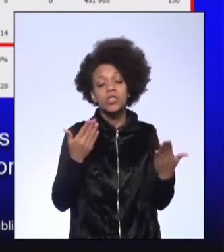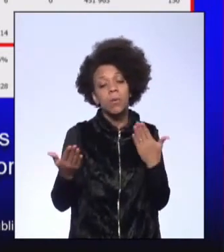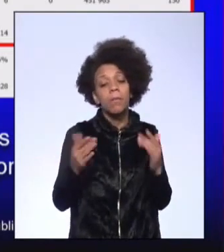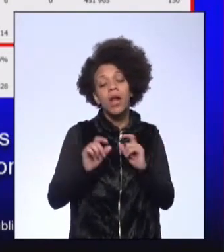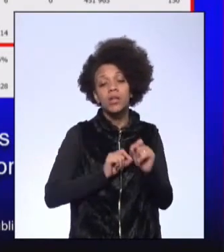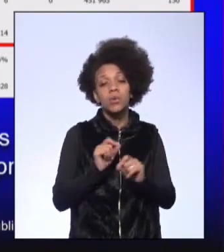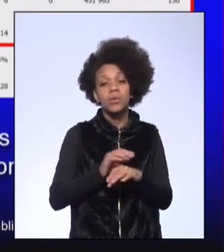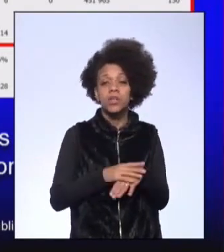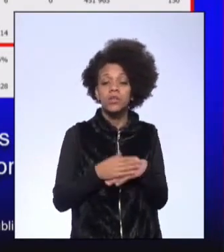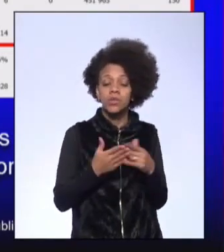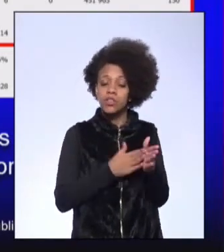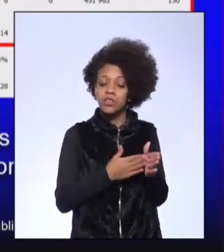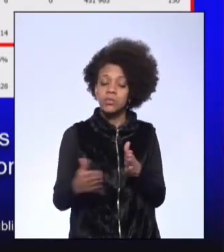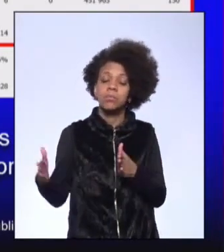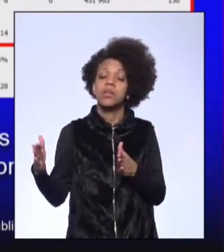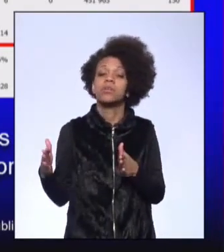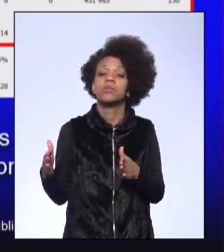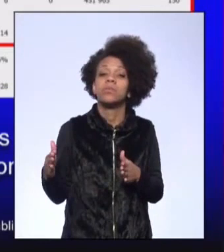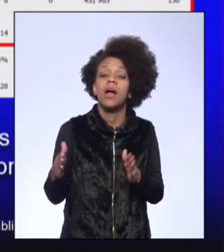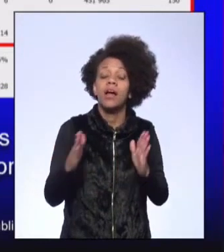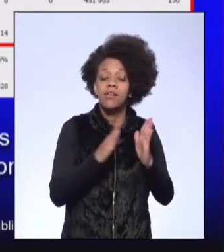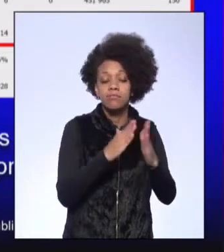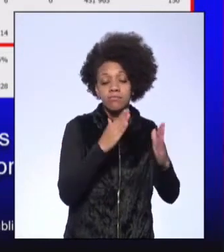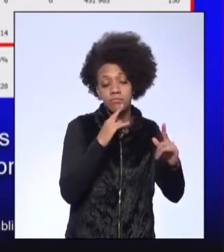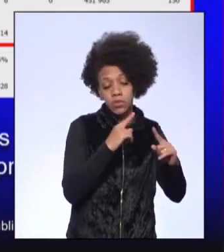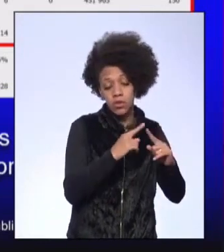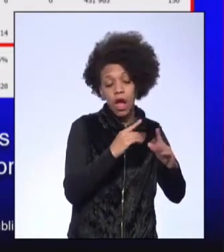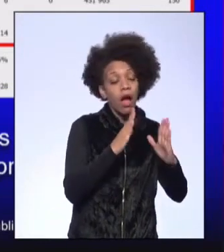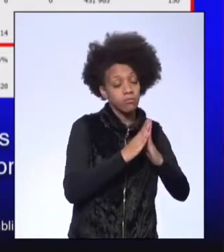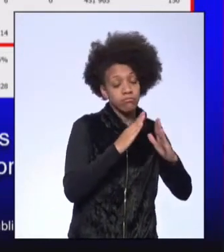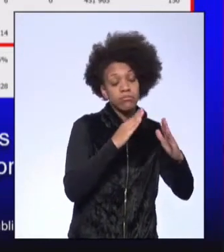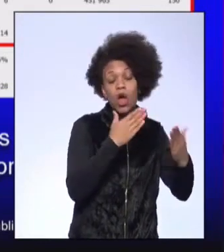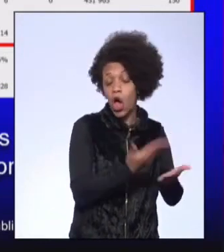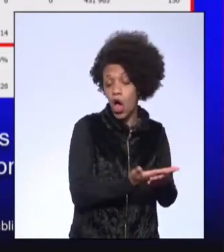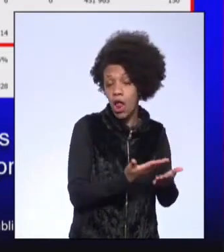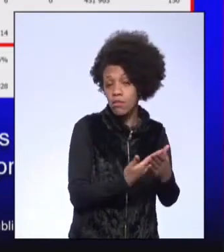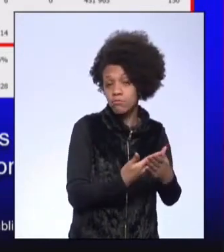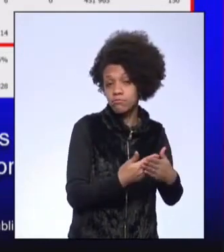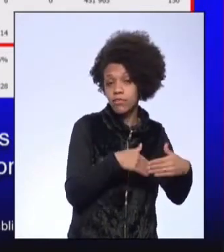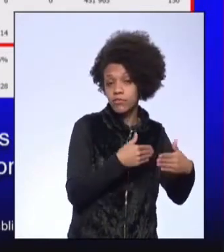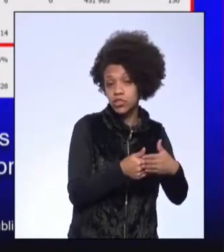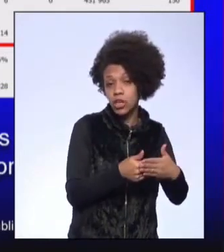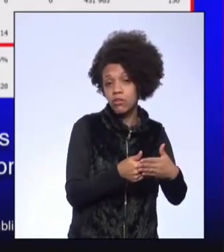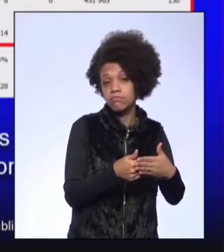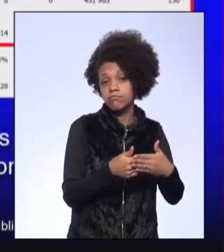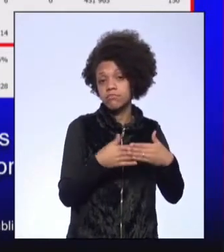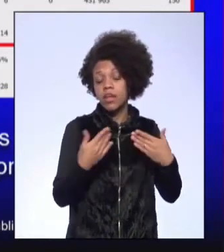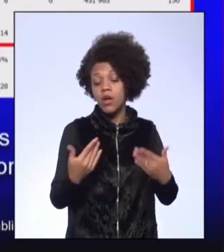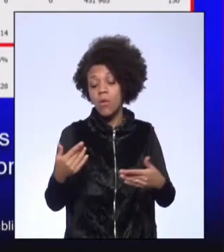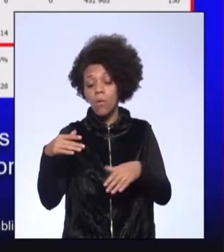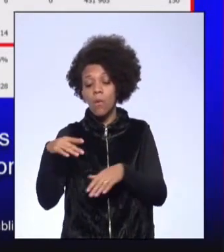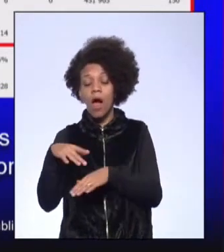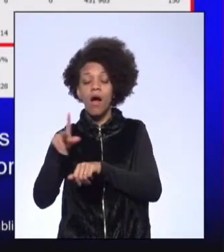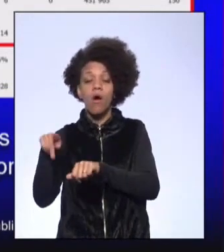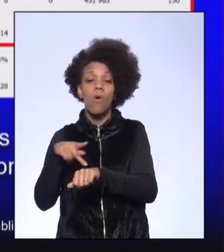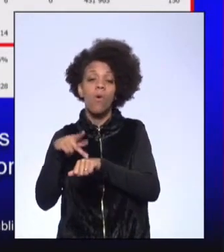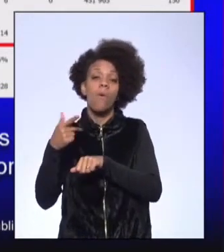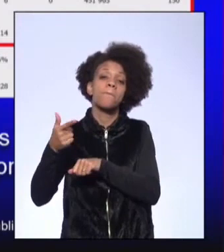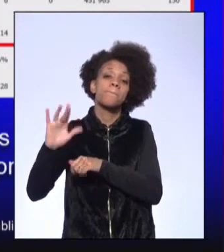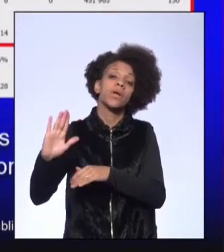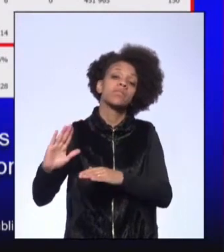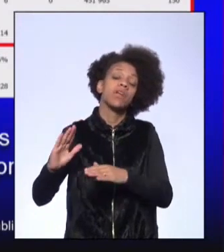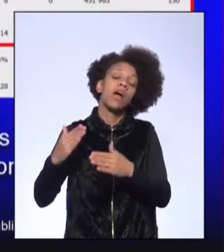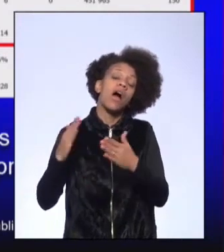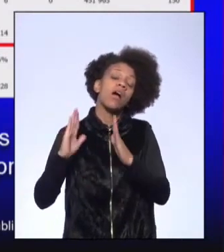dizer, durante esse período em que as escolas estavam fechadas na Finlândia com a Suécia, onde as escolas